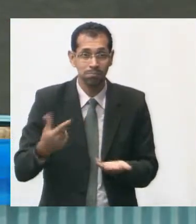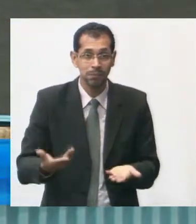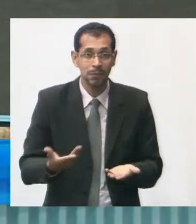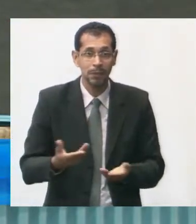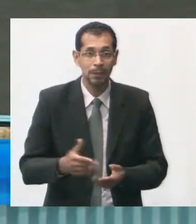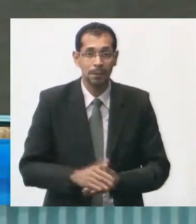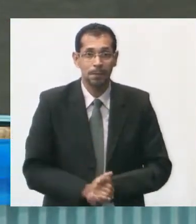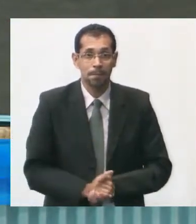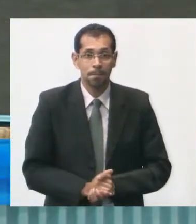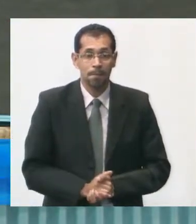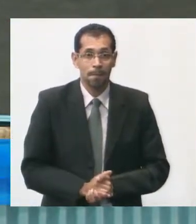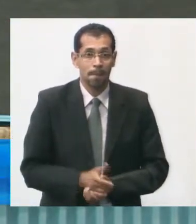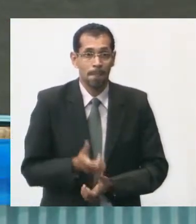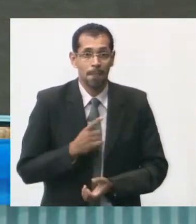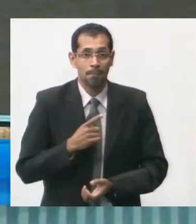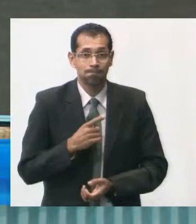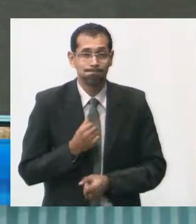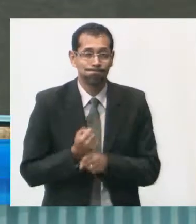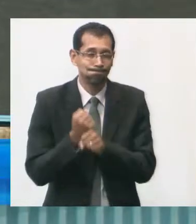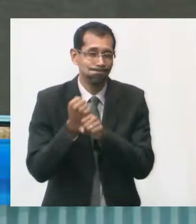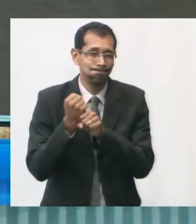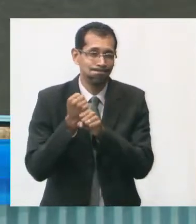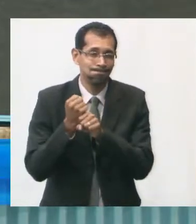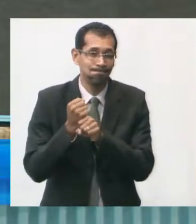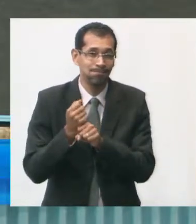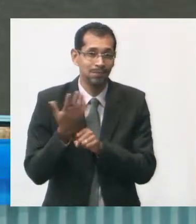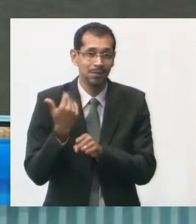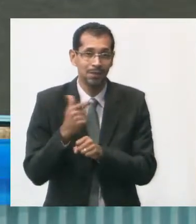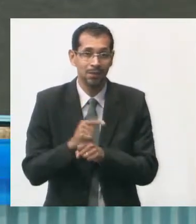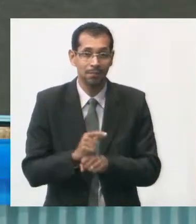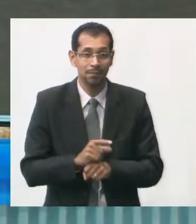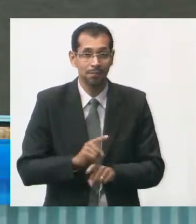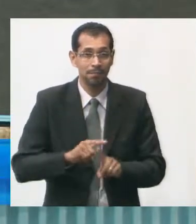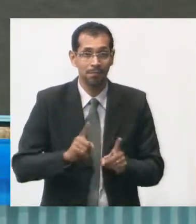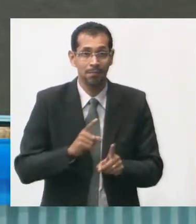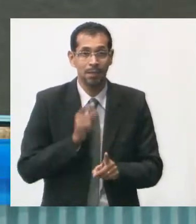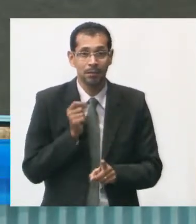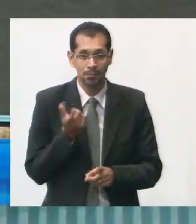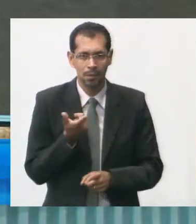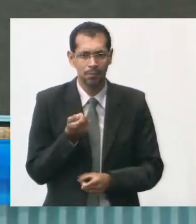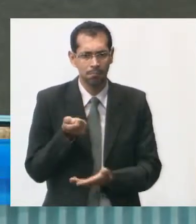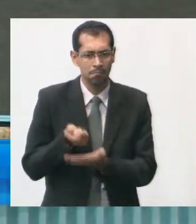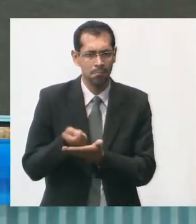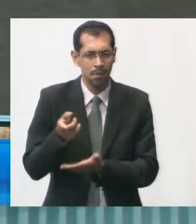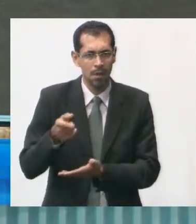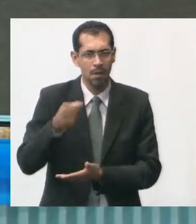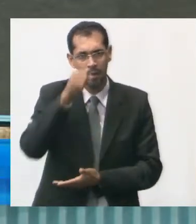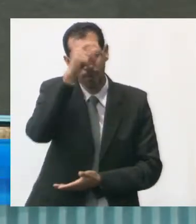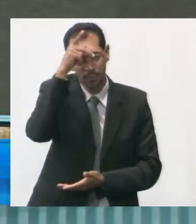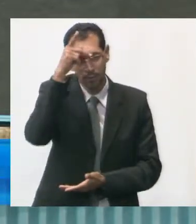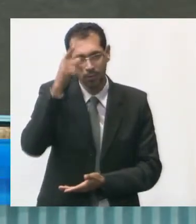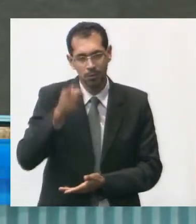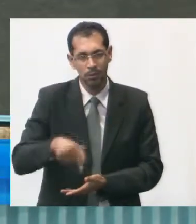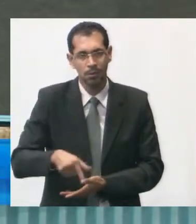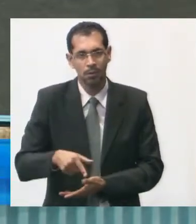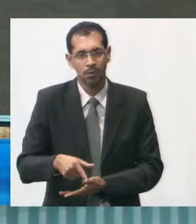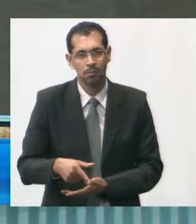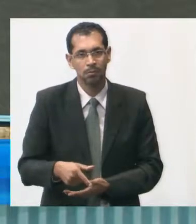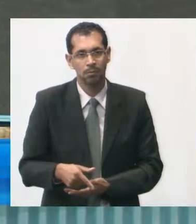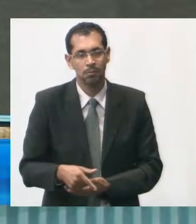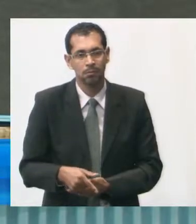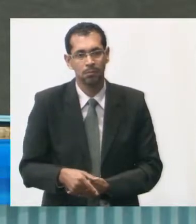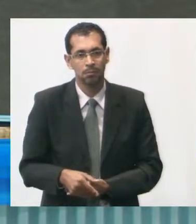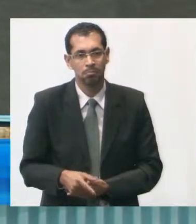sem nenhuma compensação para o município. Havendo uma compensação importante para o município, sugerimos, inclusive,